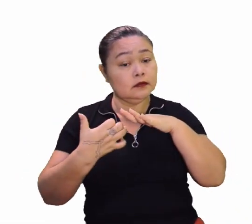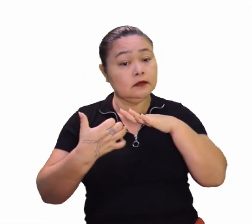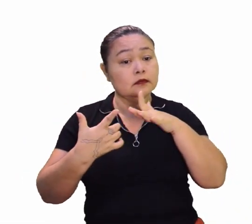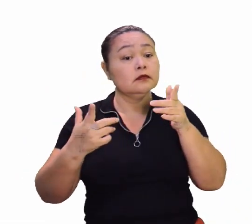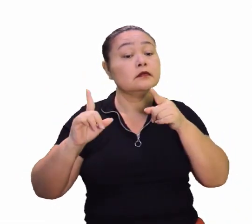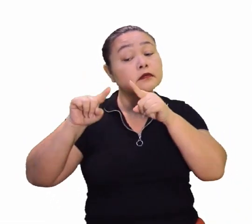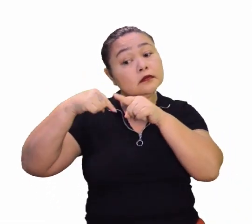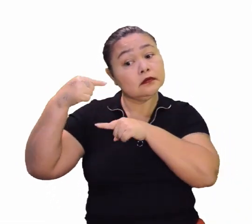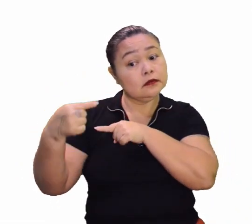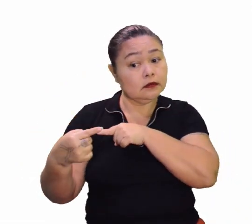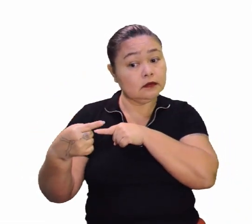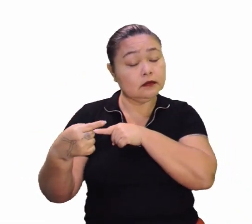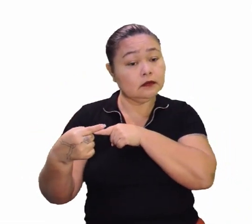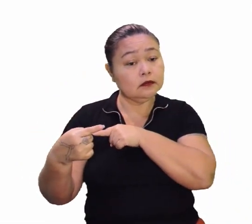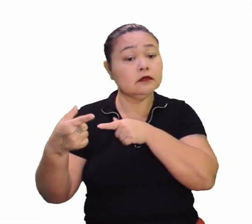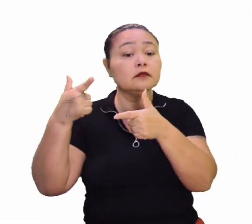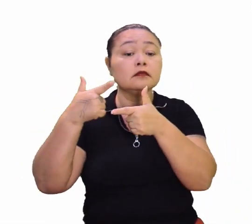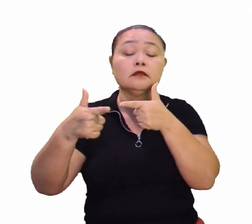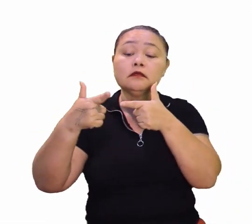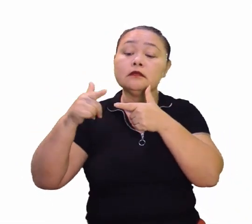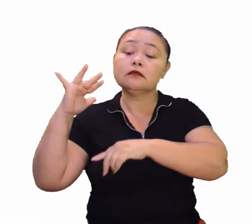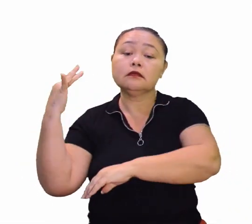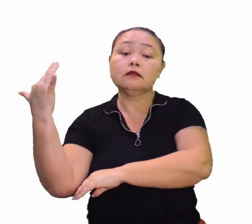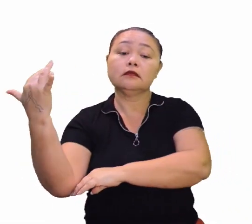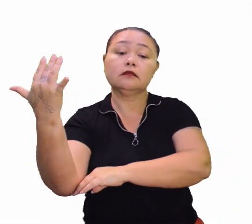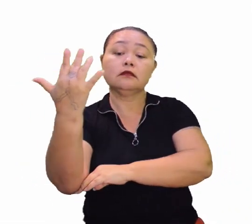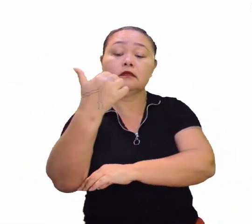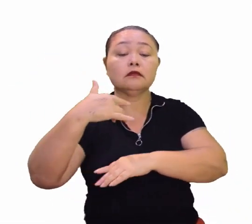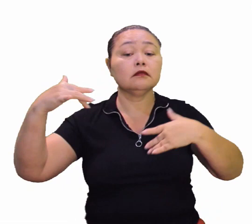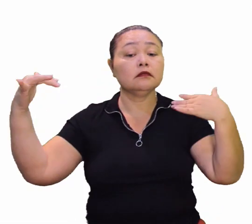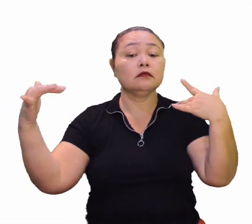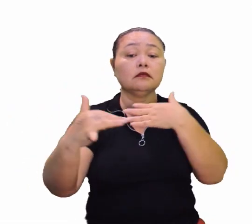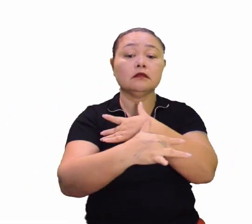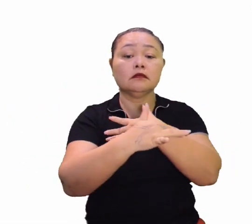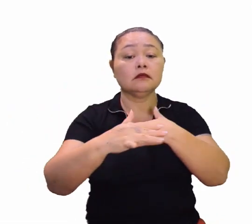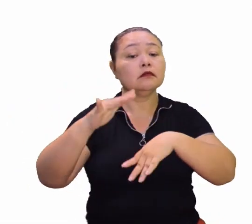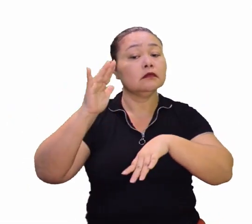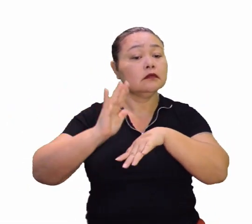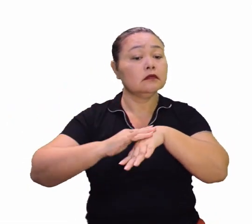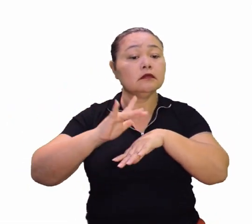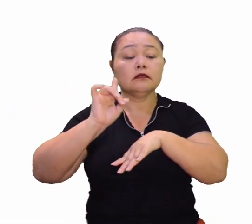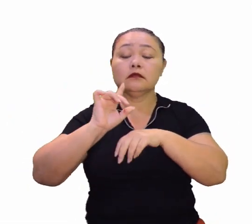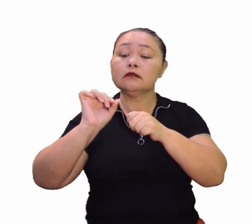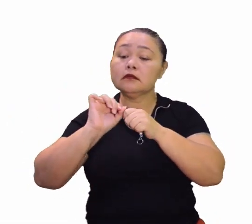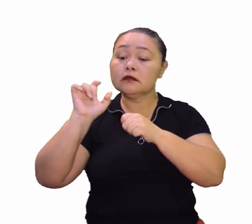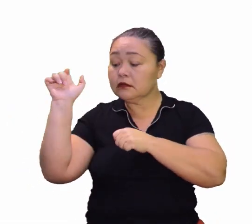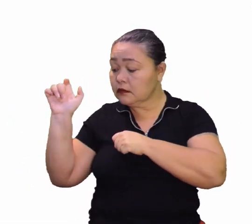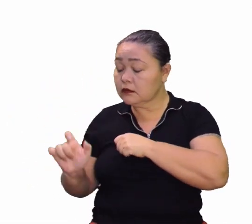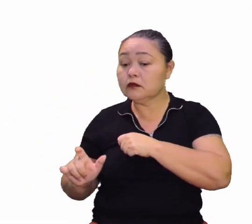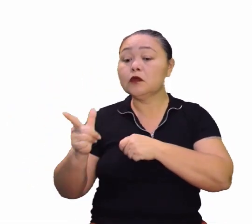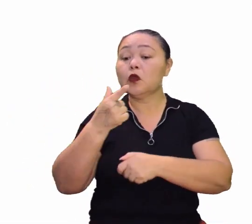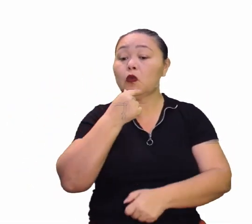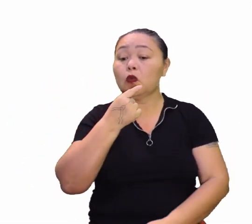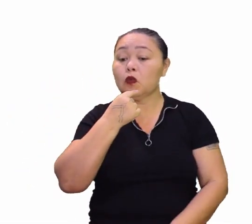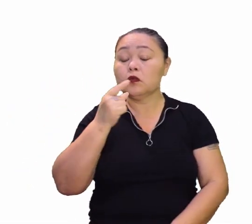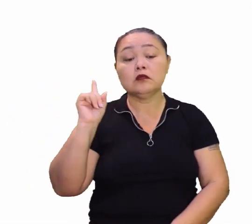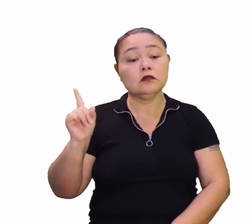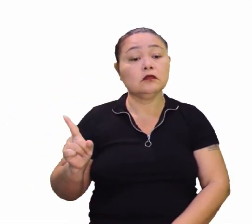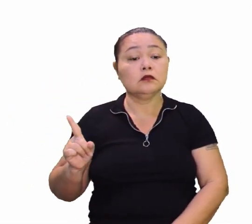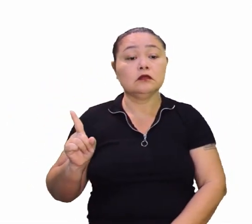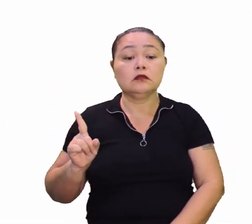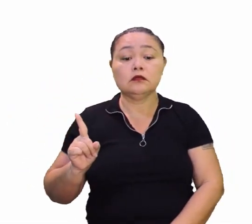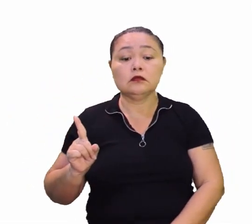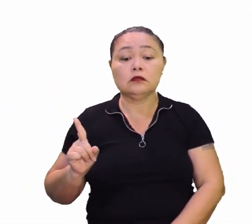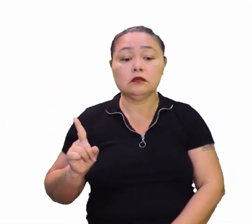E a consequência, problema ambiental urbano, que é intensificado aí pela ação antrópica. Rogério